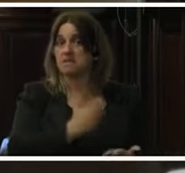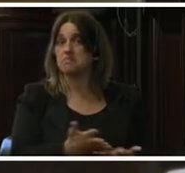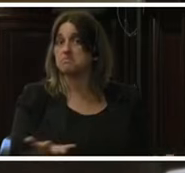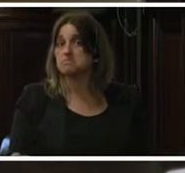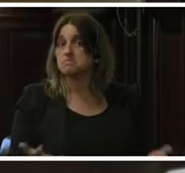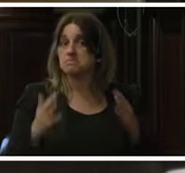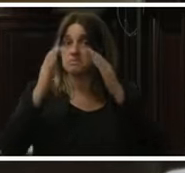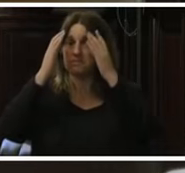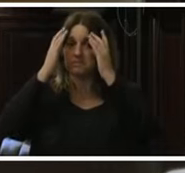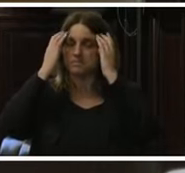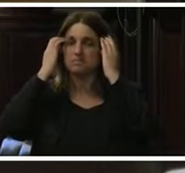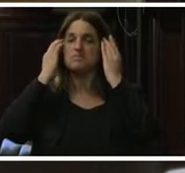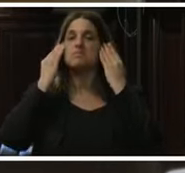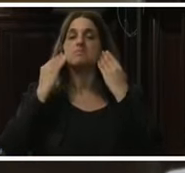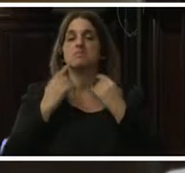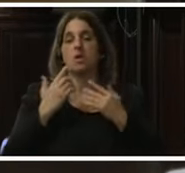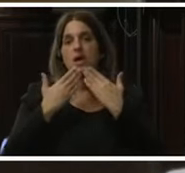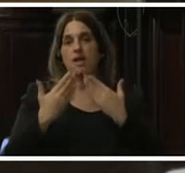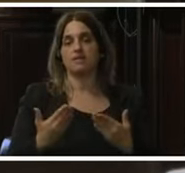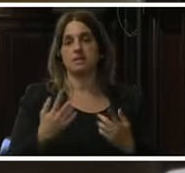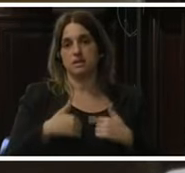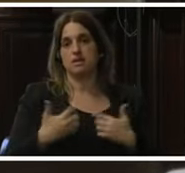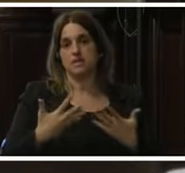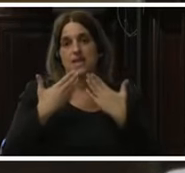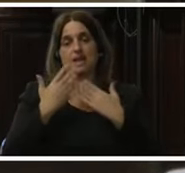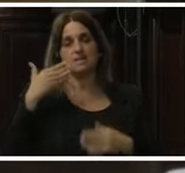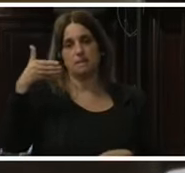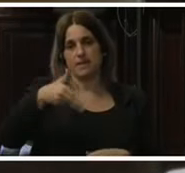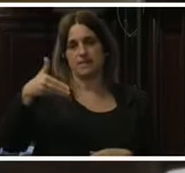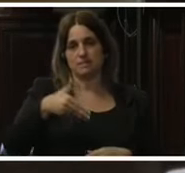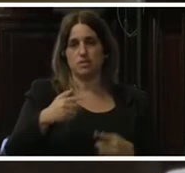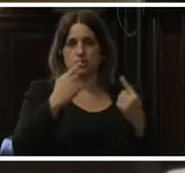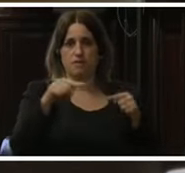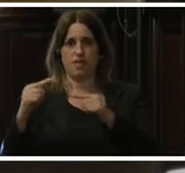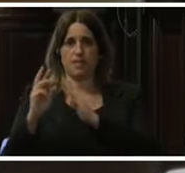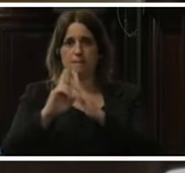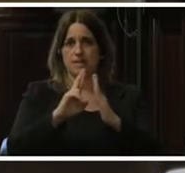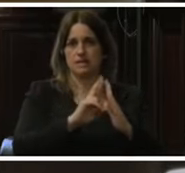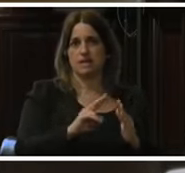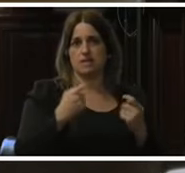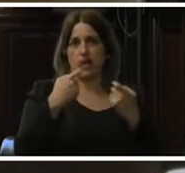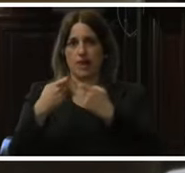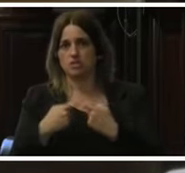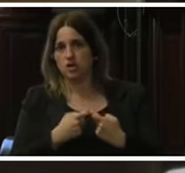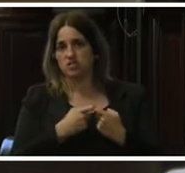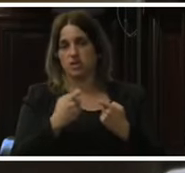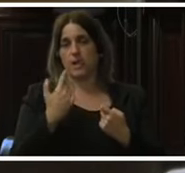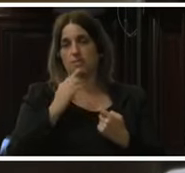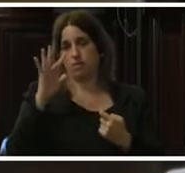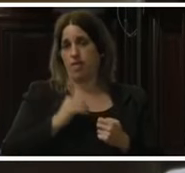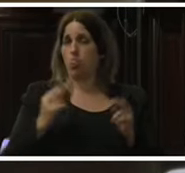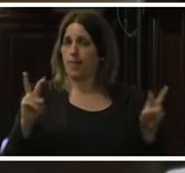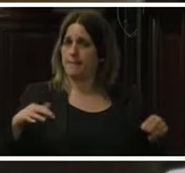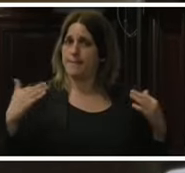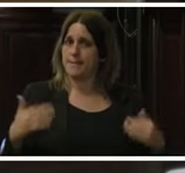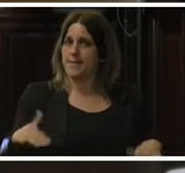eu só queria agradecer a participação dos representantes da sociedade civil que trazer um tema tão importante é que envolve tantos desafios